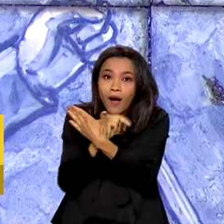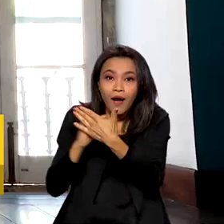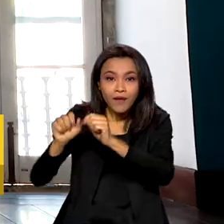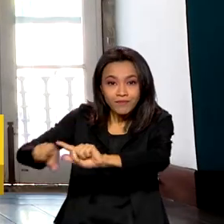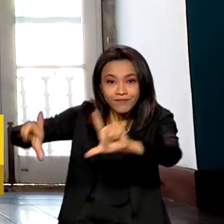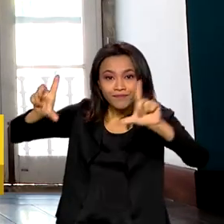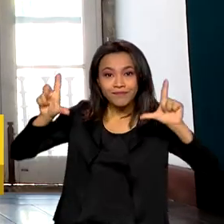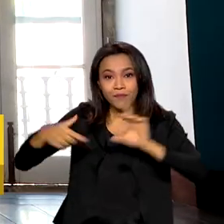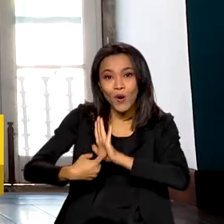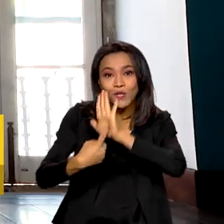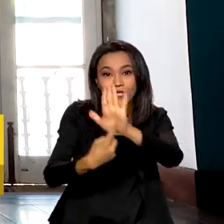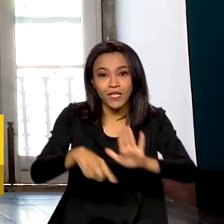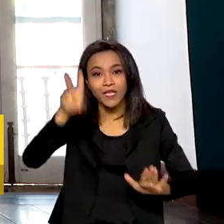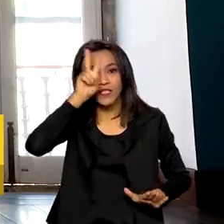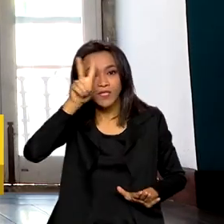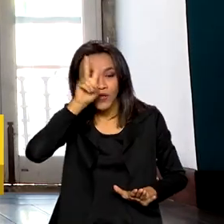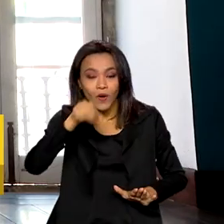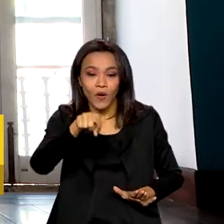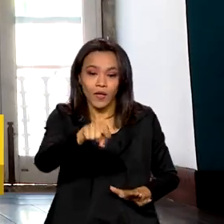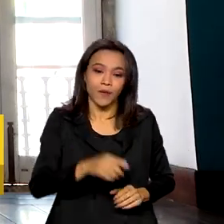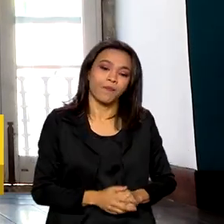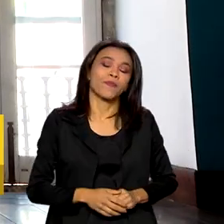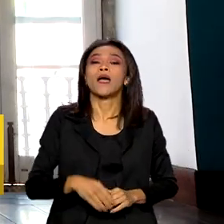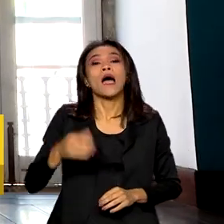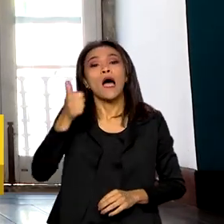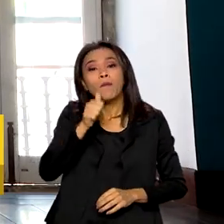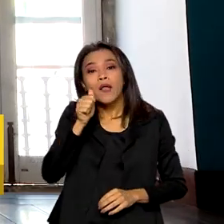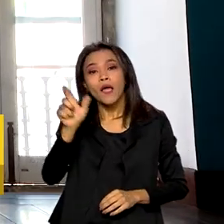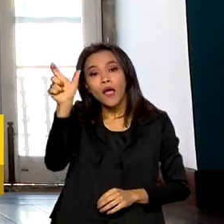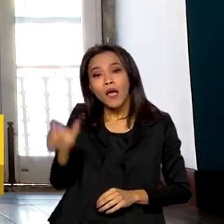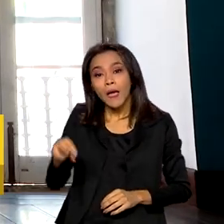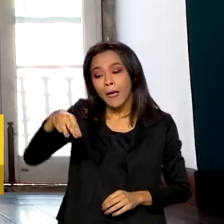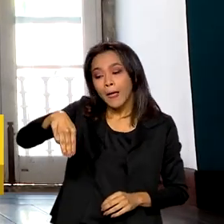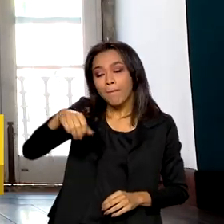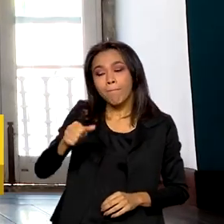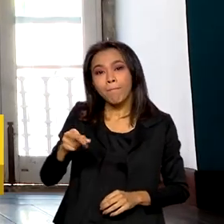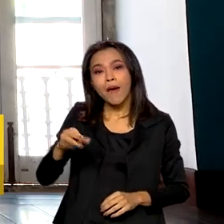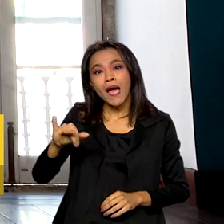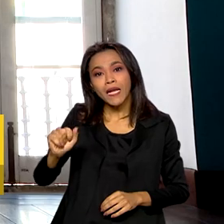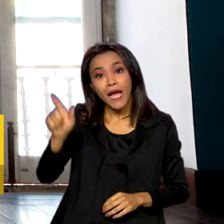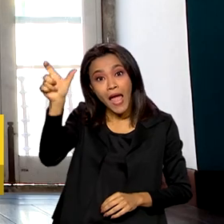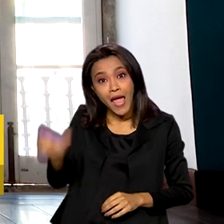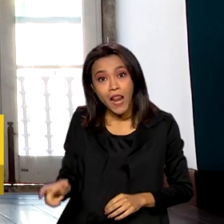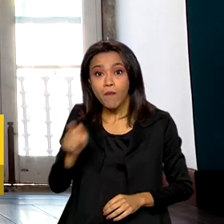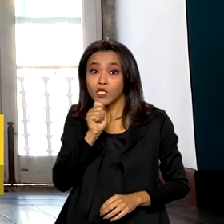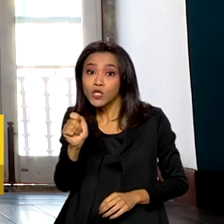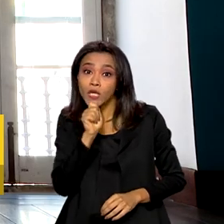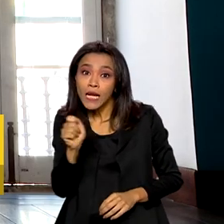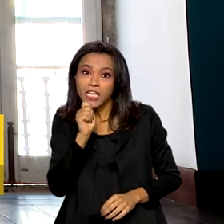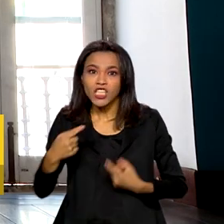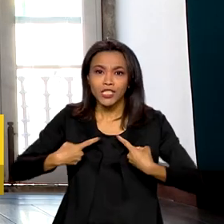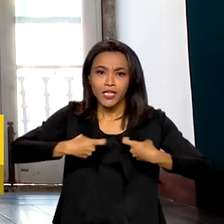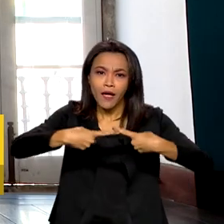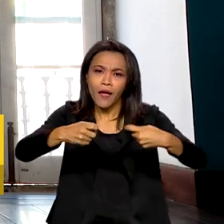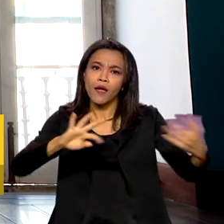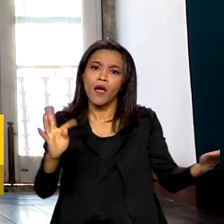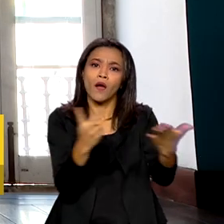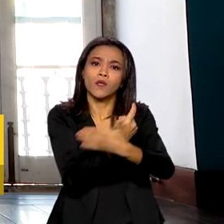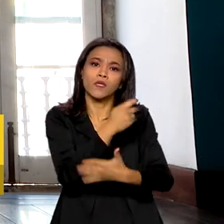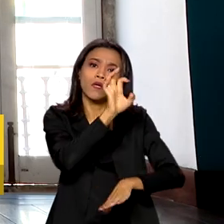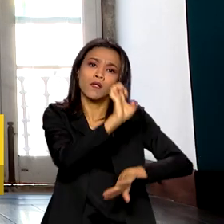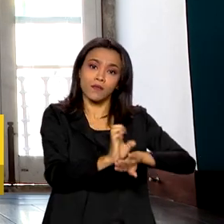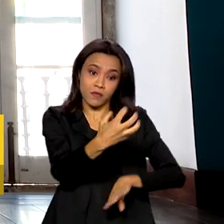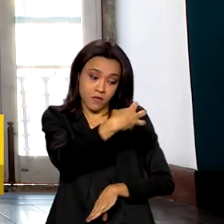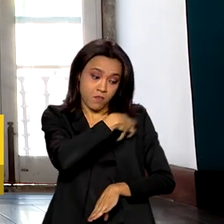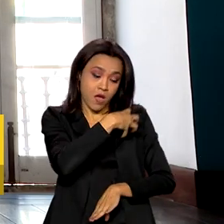portugueses. Maria Bárbara Pinho, né, que eu chamo de primeira jornalista de guerra dessa guerra da Bahia, ela, através de